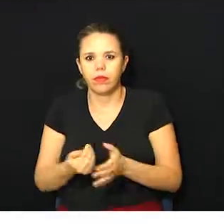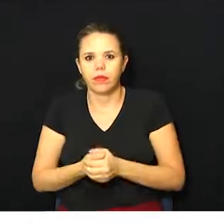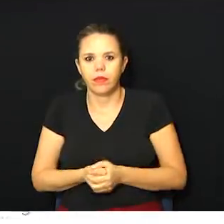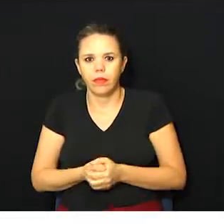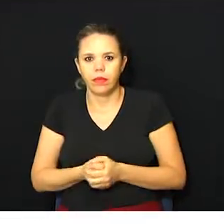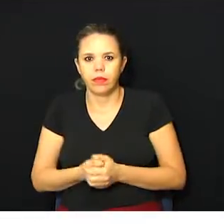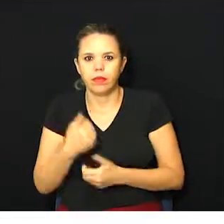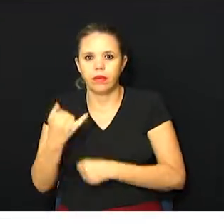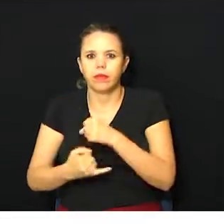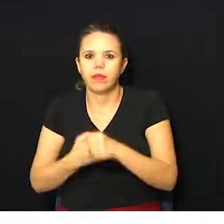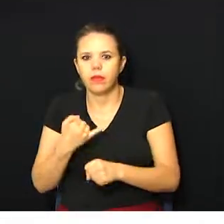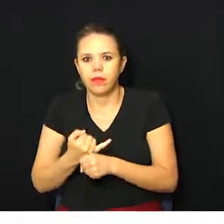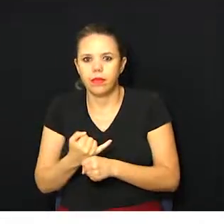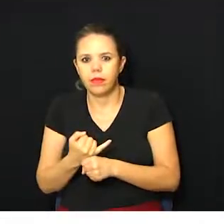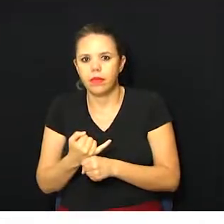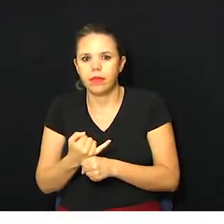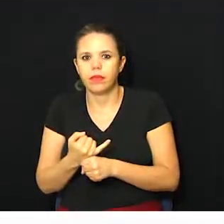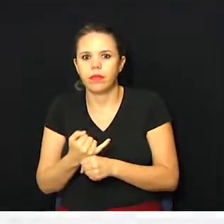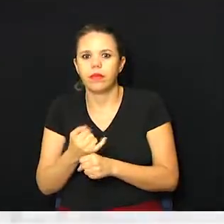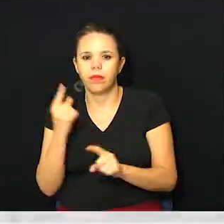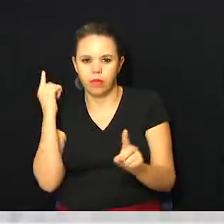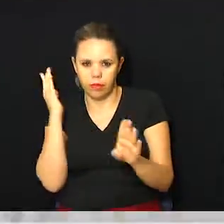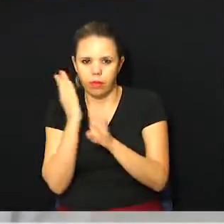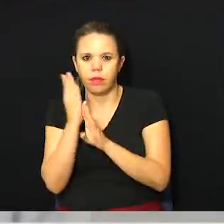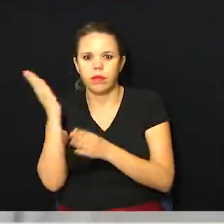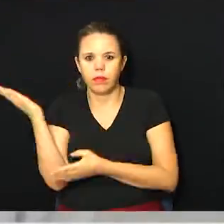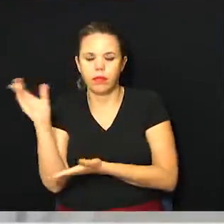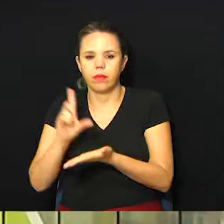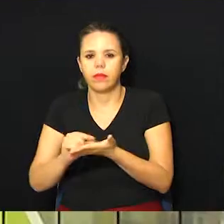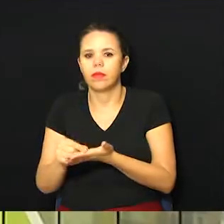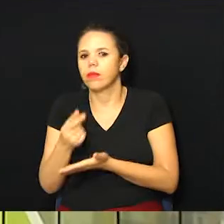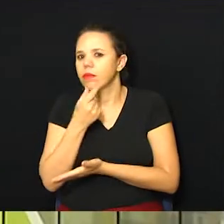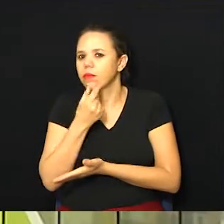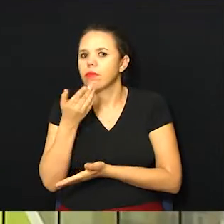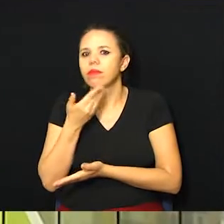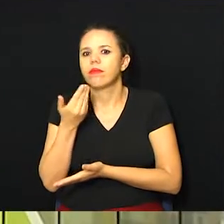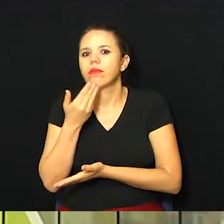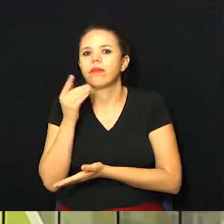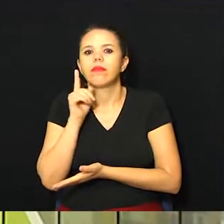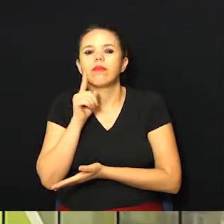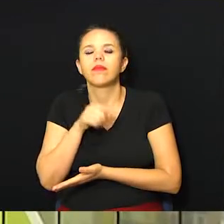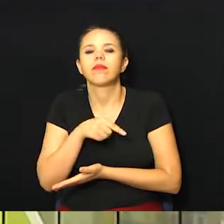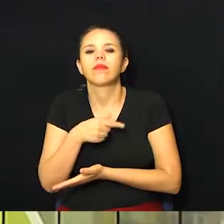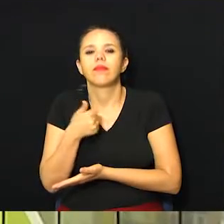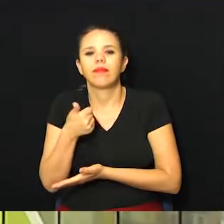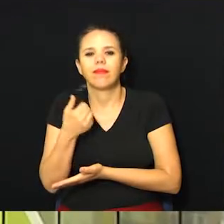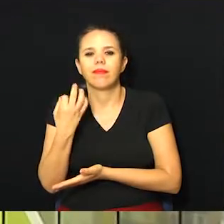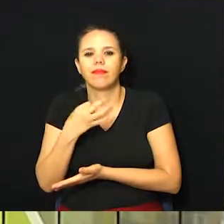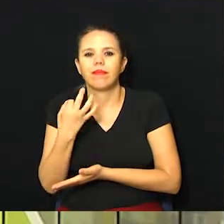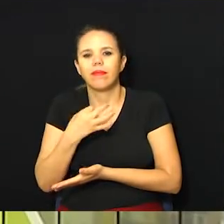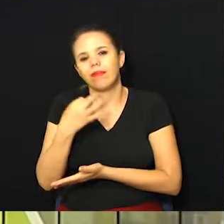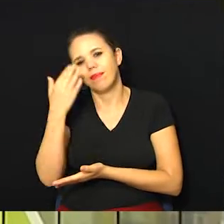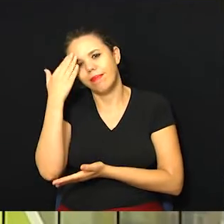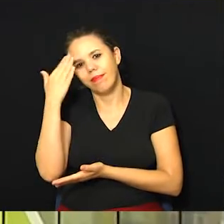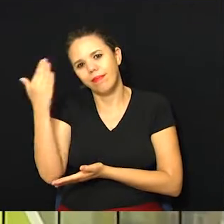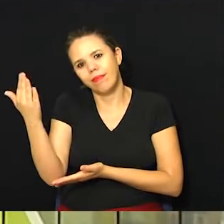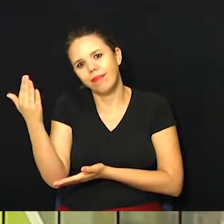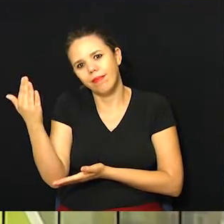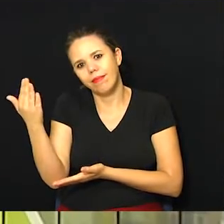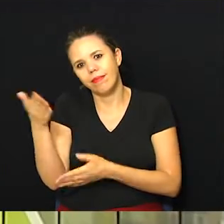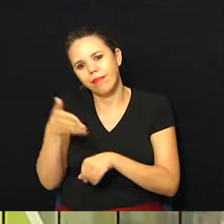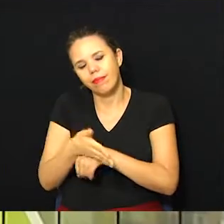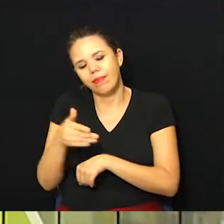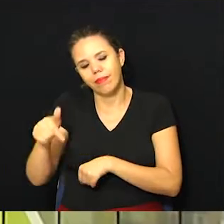vai acabar esbarrando nesse artigo. Se procurar em inglês, esbarra mais fácil ainda. Perfeito. Comandante, muito obrigada pela sua participação aqui,